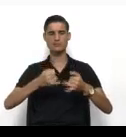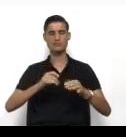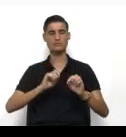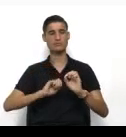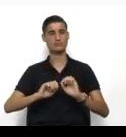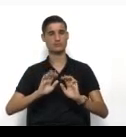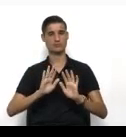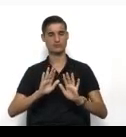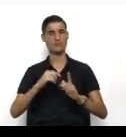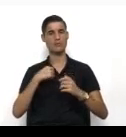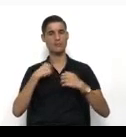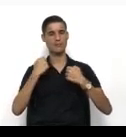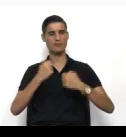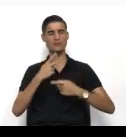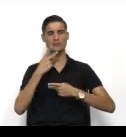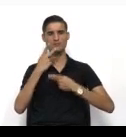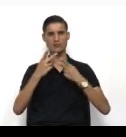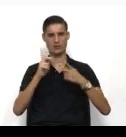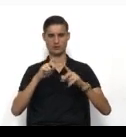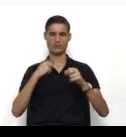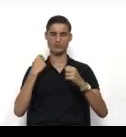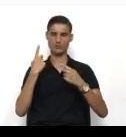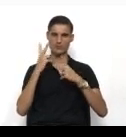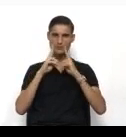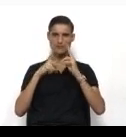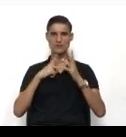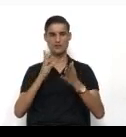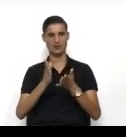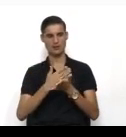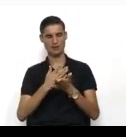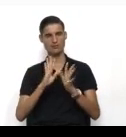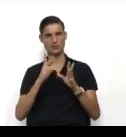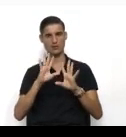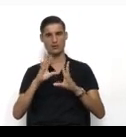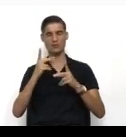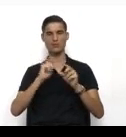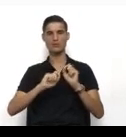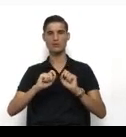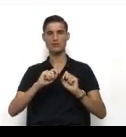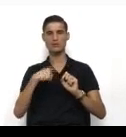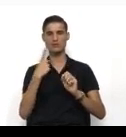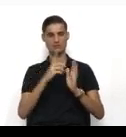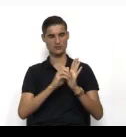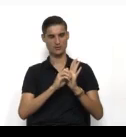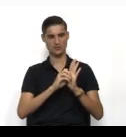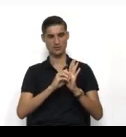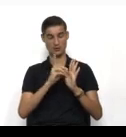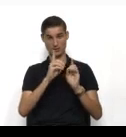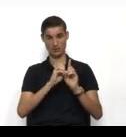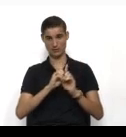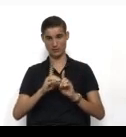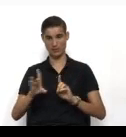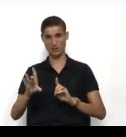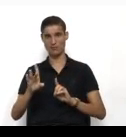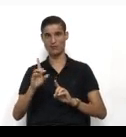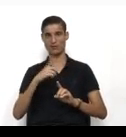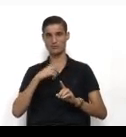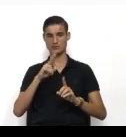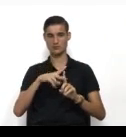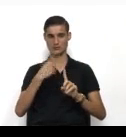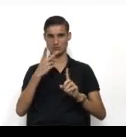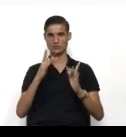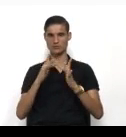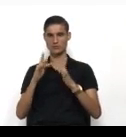seguinte? Eu posso dizer, que é o que nós temos lá no seu livro e é o que nós vamos ter que resolver, que a derivada segunda em relação a